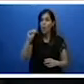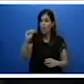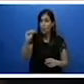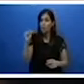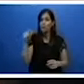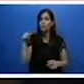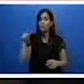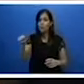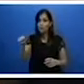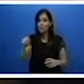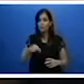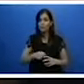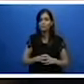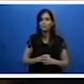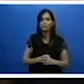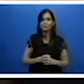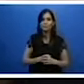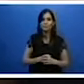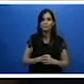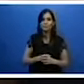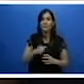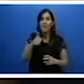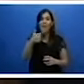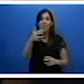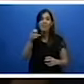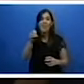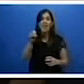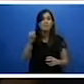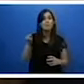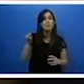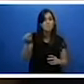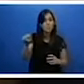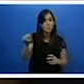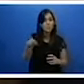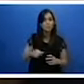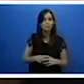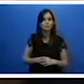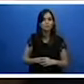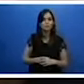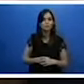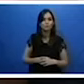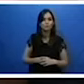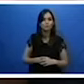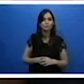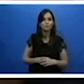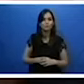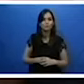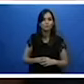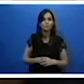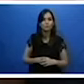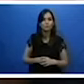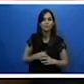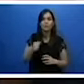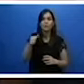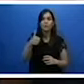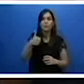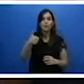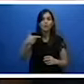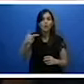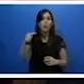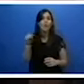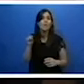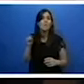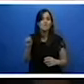8.000. 10 vezes 1.000, 10.000. 40, ops, 12 vezes 1.000,